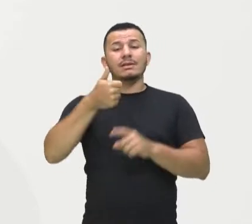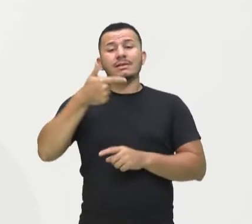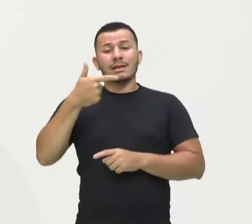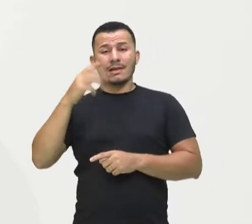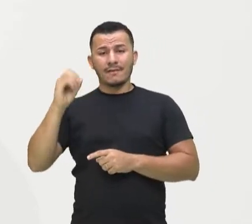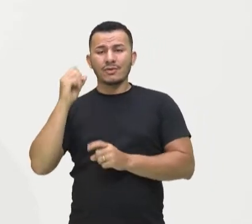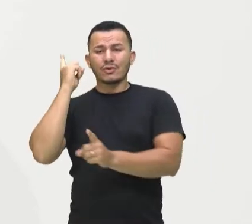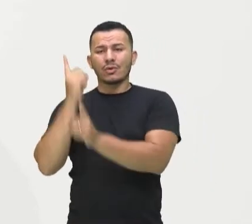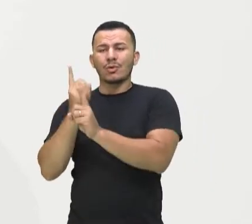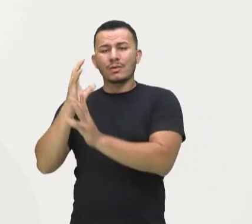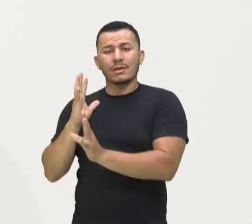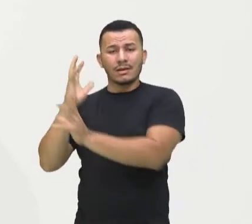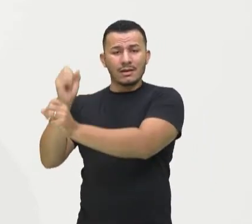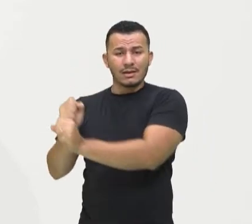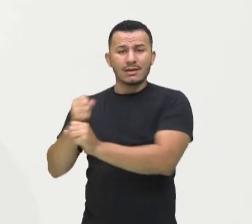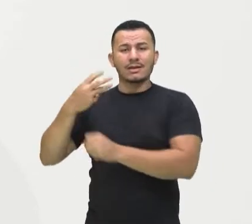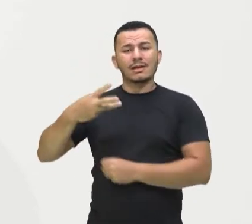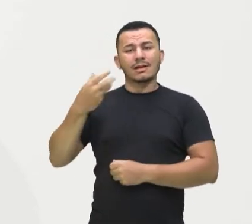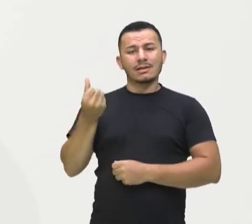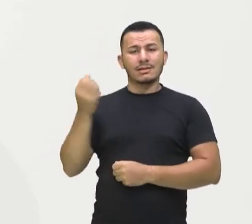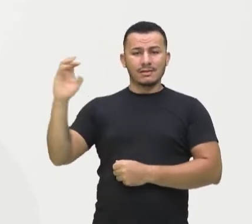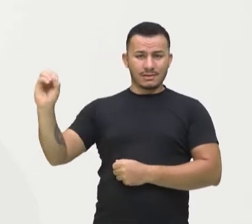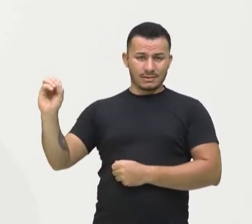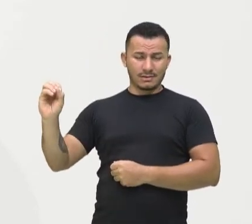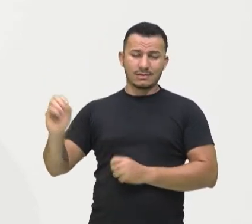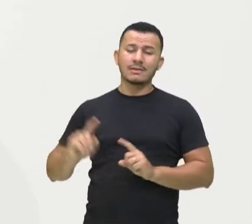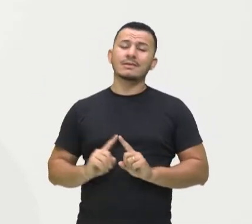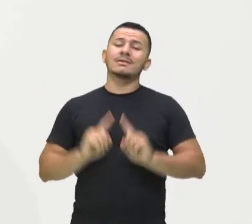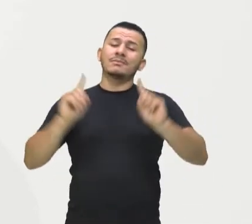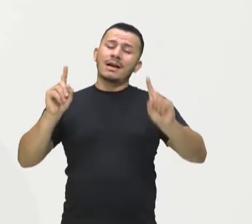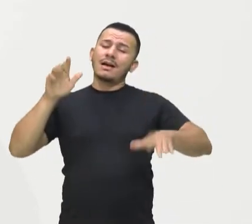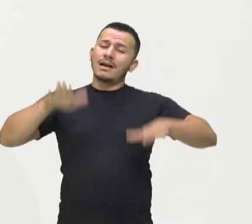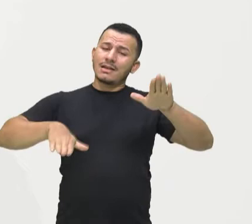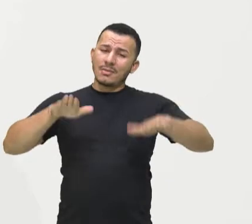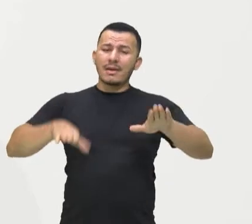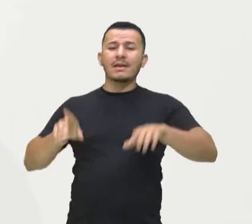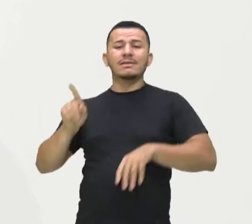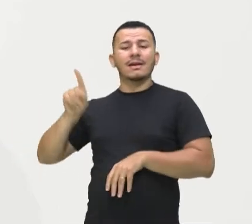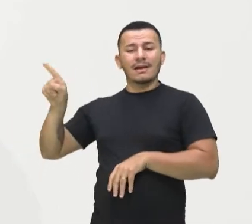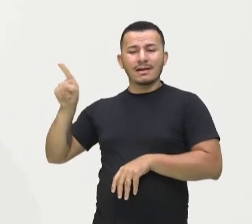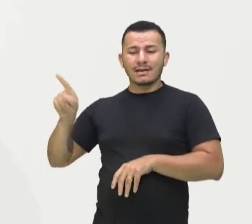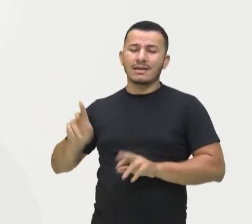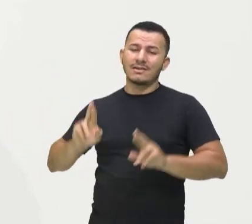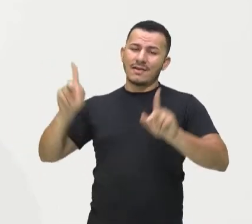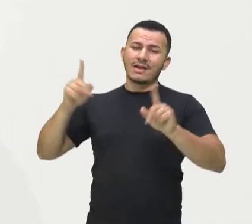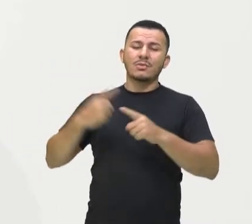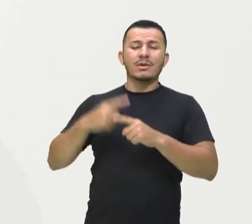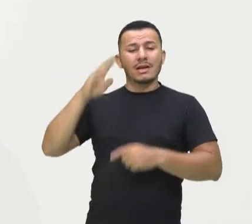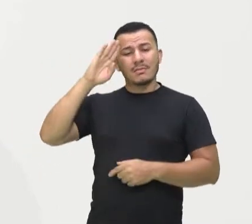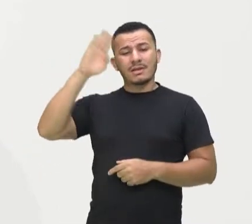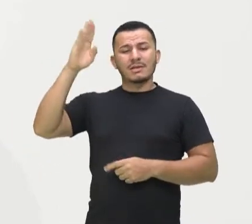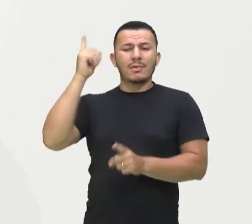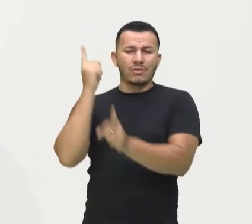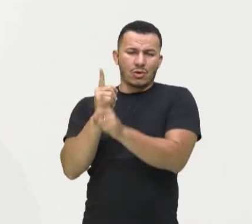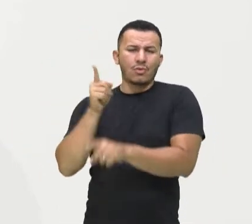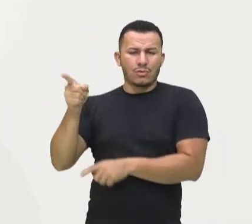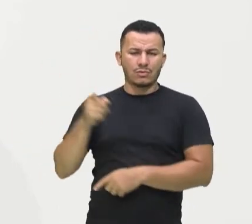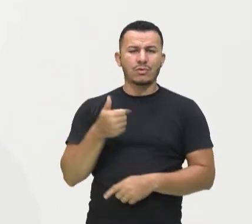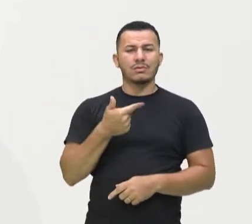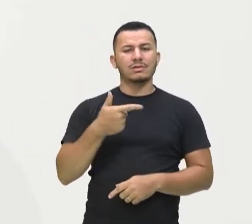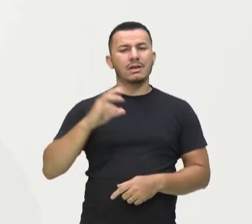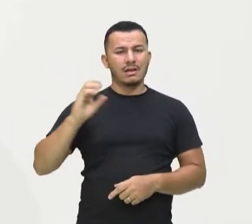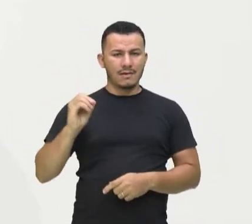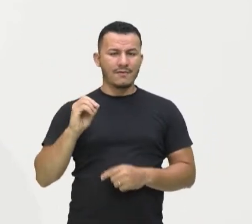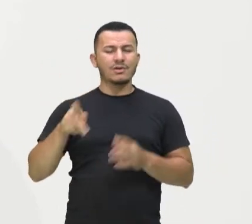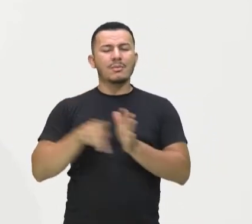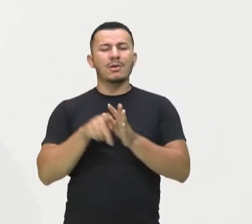360, tá bom? Mas isso aqui é uma informação a mais, porque a nossa informação principal estava aqui, tá bom? O ângulo externo de um